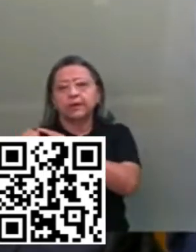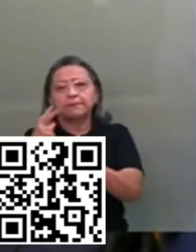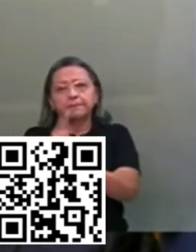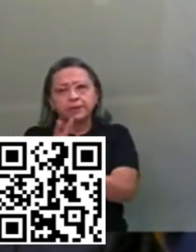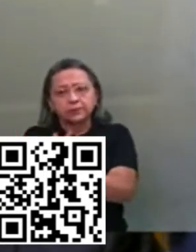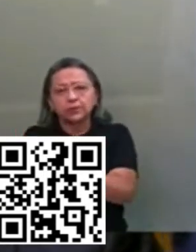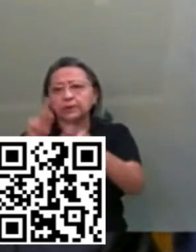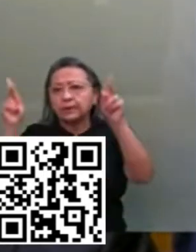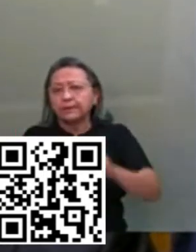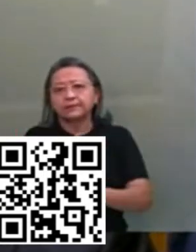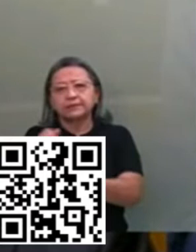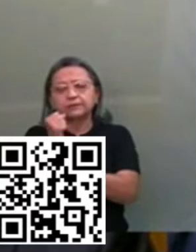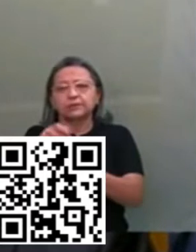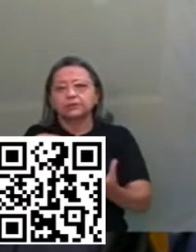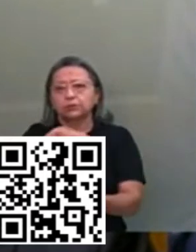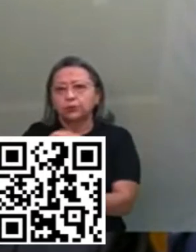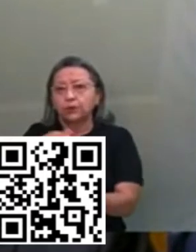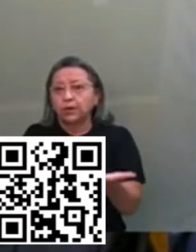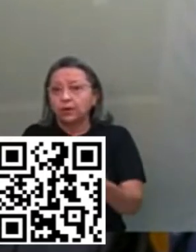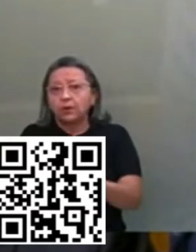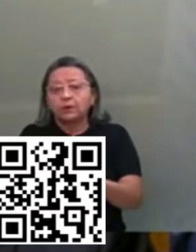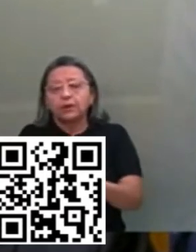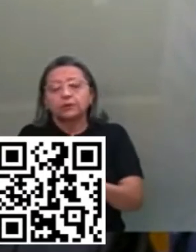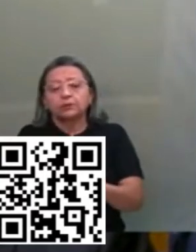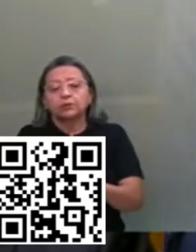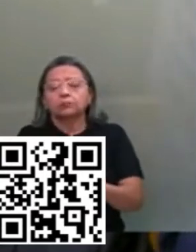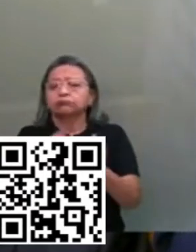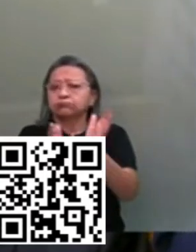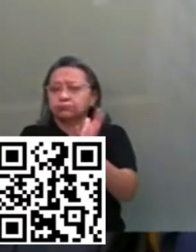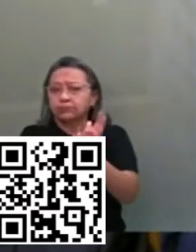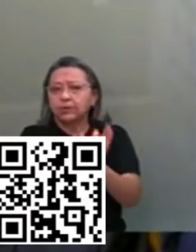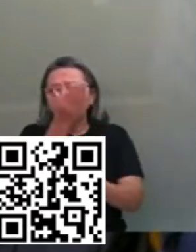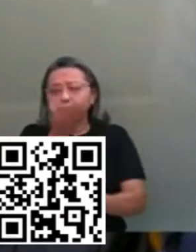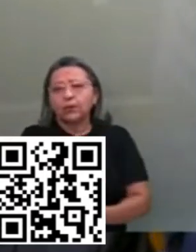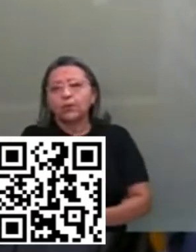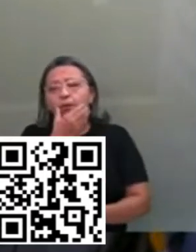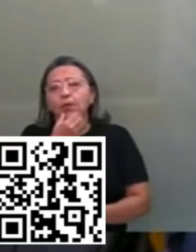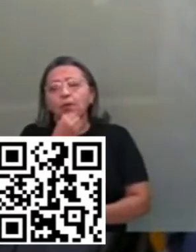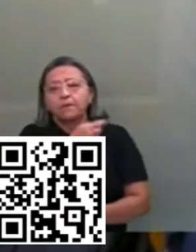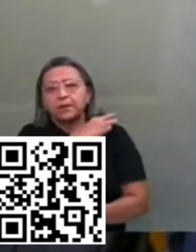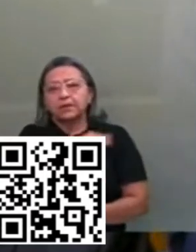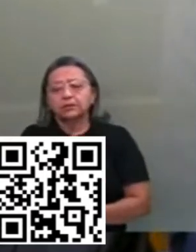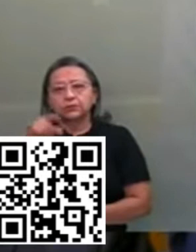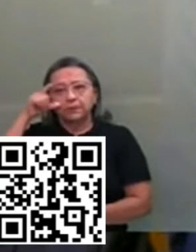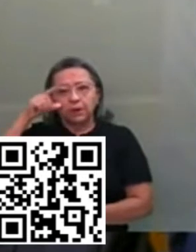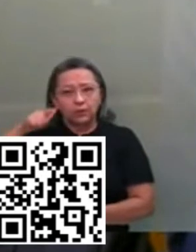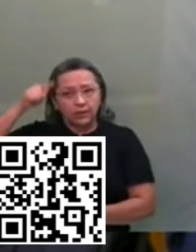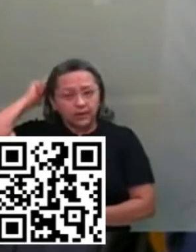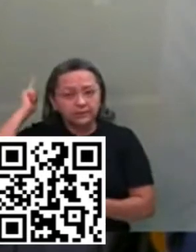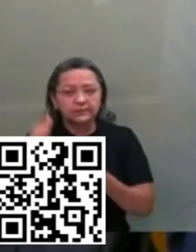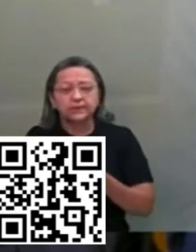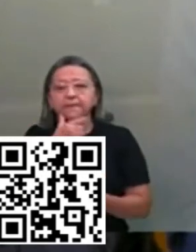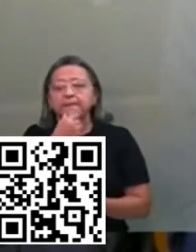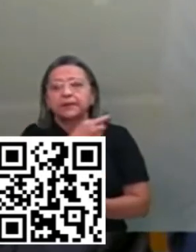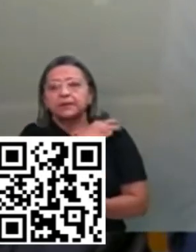da paz e segurança no mundo. Nesse momento, parabenizo o ministro Paulo Guedes, o ministro Anderson